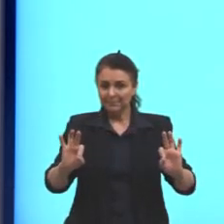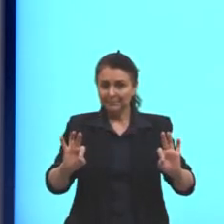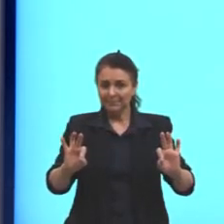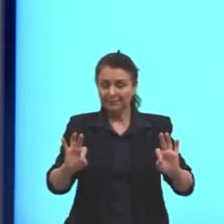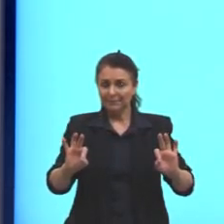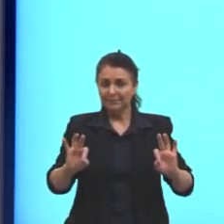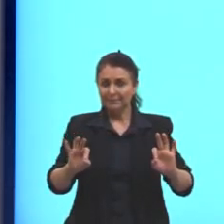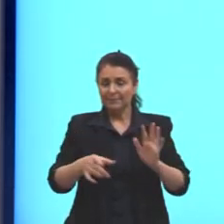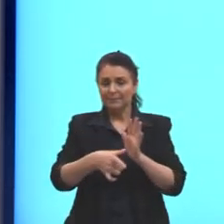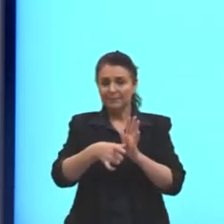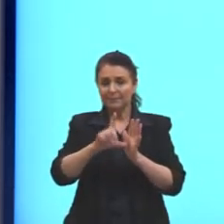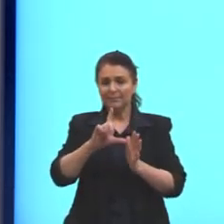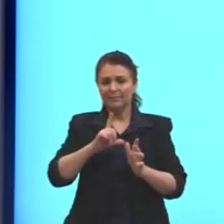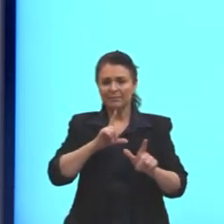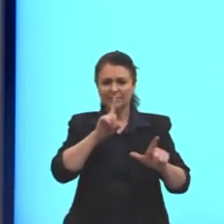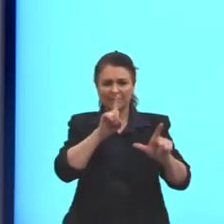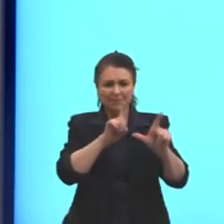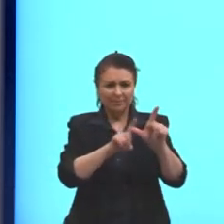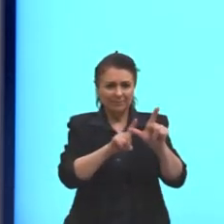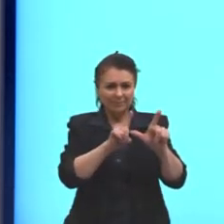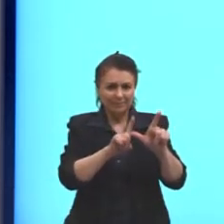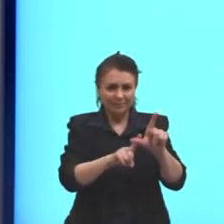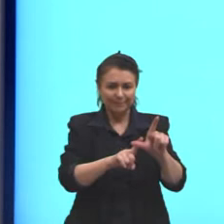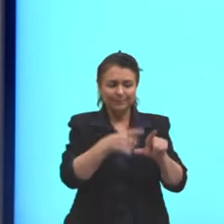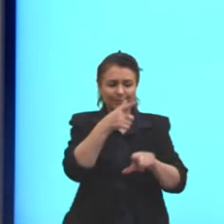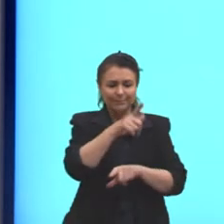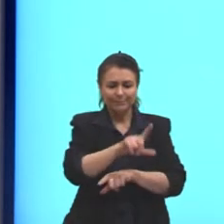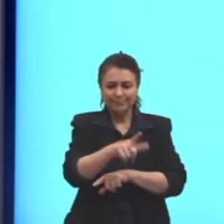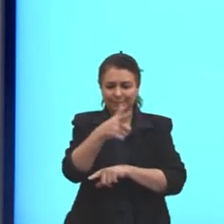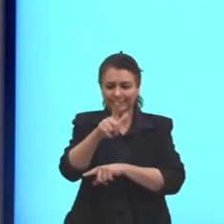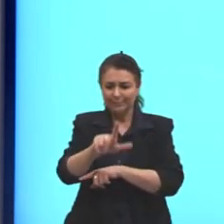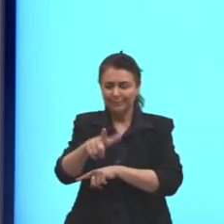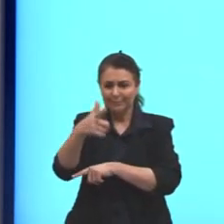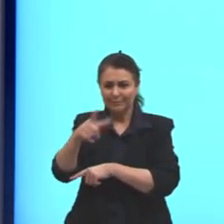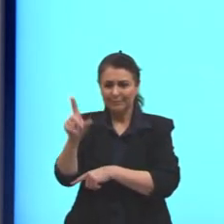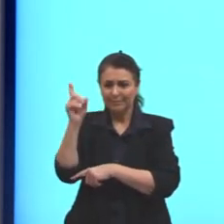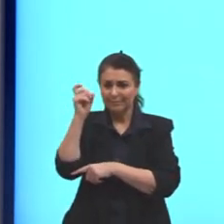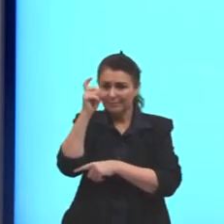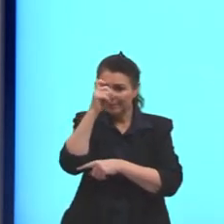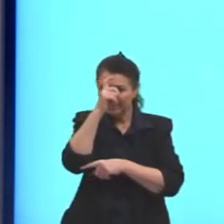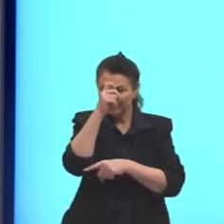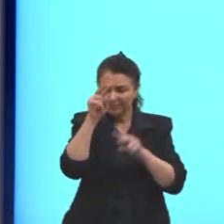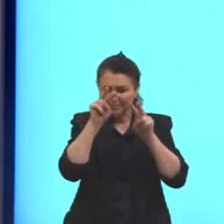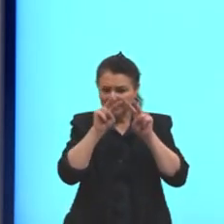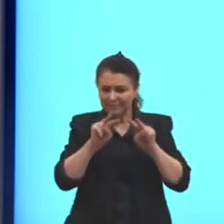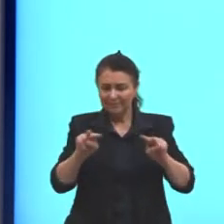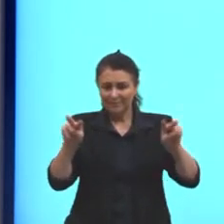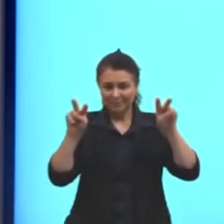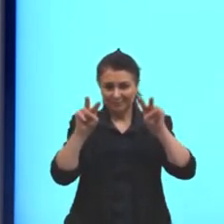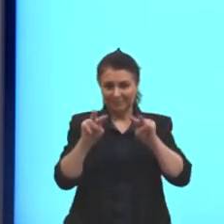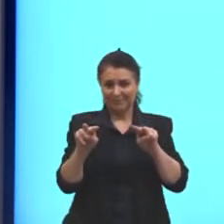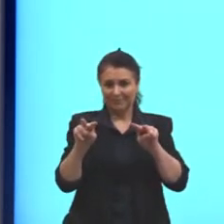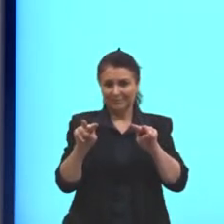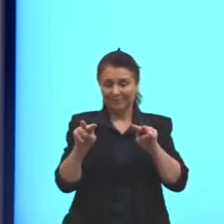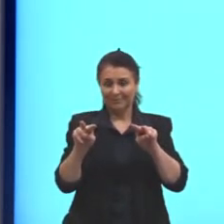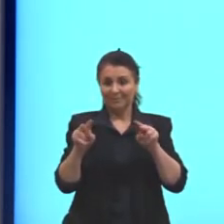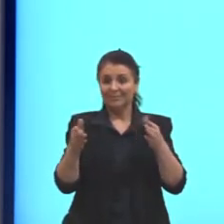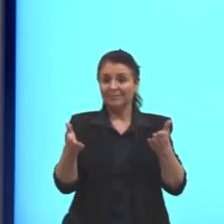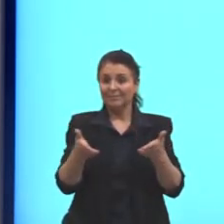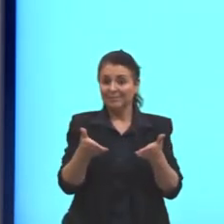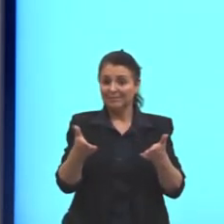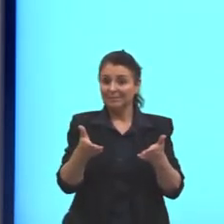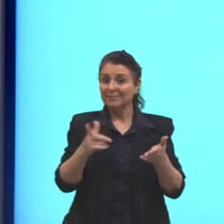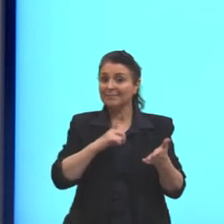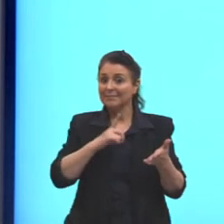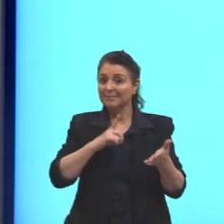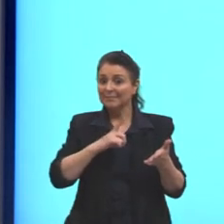Aqui nós tínhamos aquelas letras que se repetiram tá e fica difícil de visualizar mas e nós temos